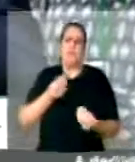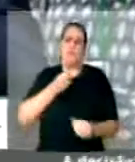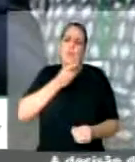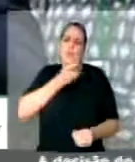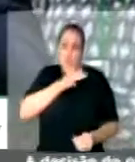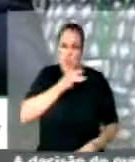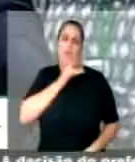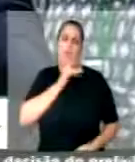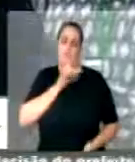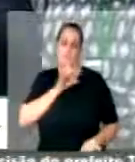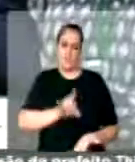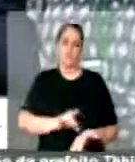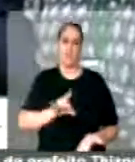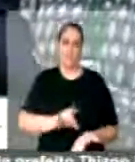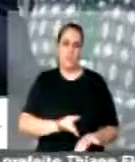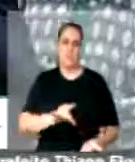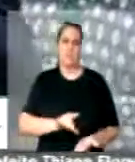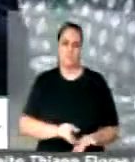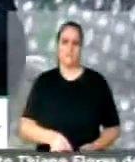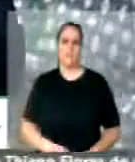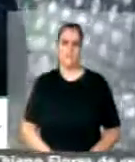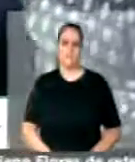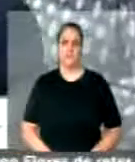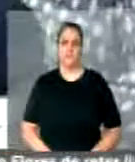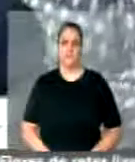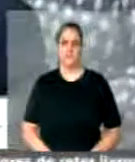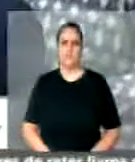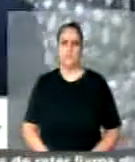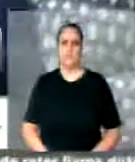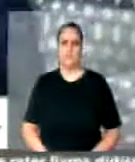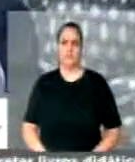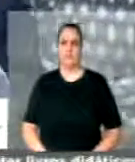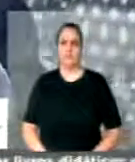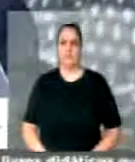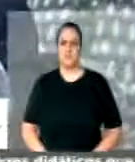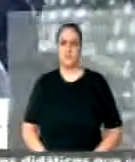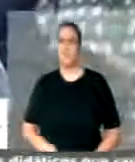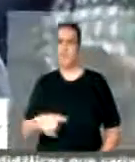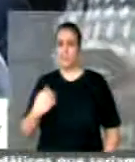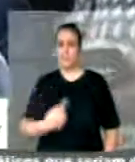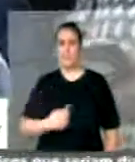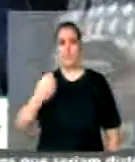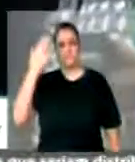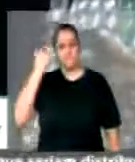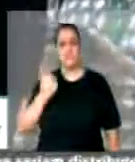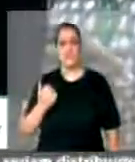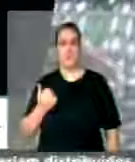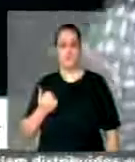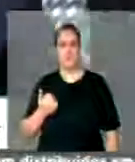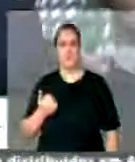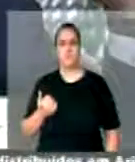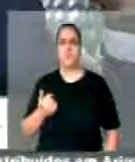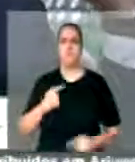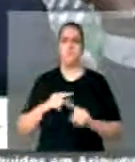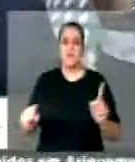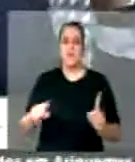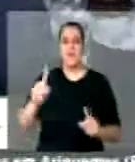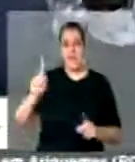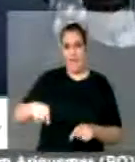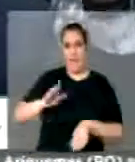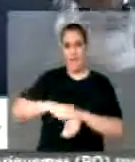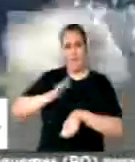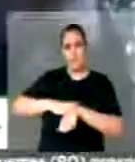verdade, com a nossa crítica de Vossa Excelência, minha, dos nossos partidos, mas é um projeto de